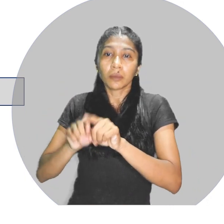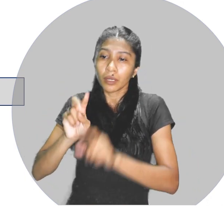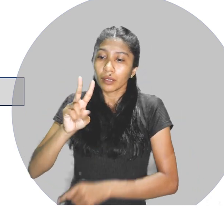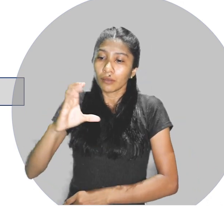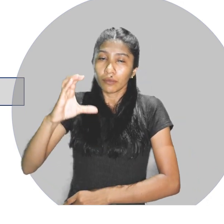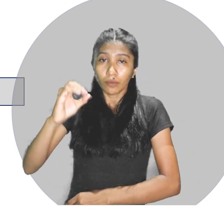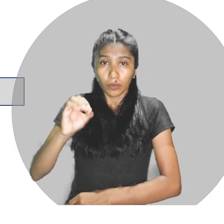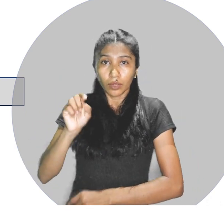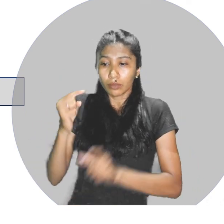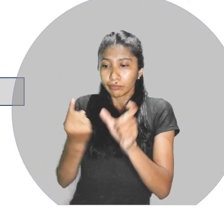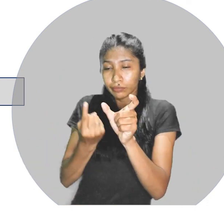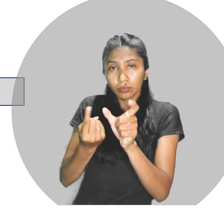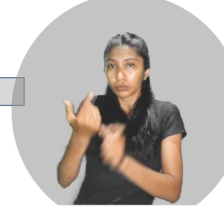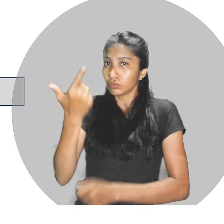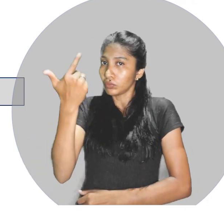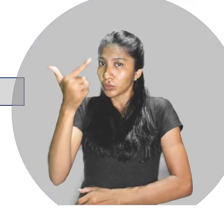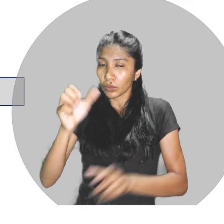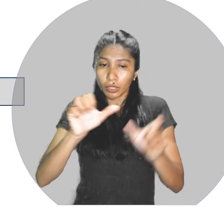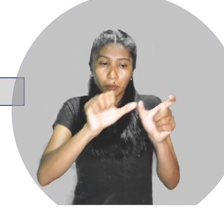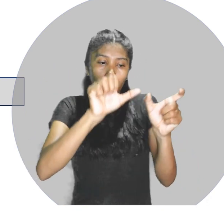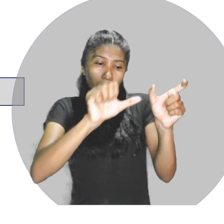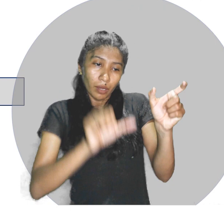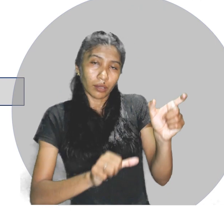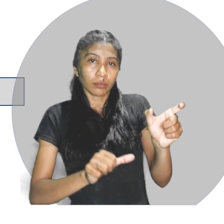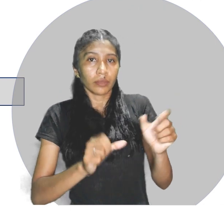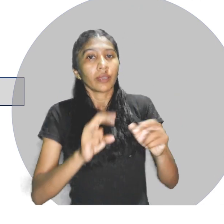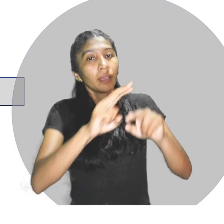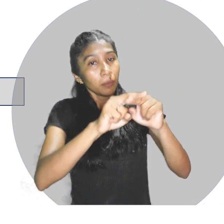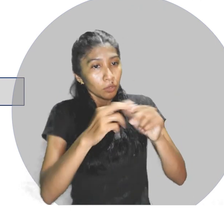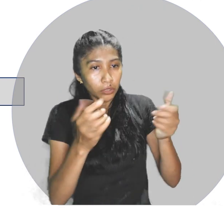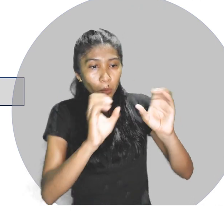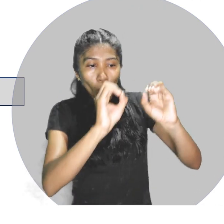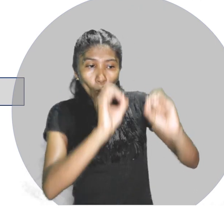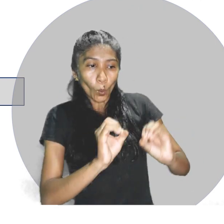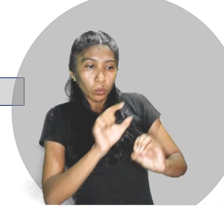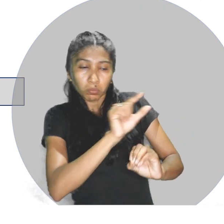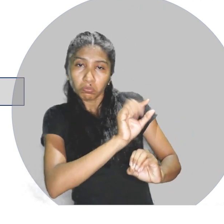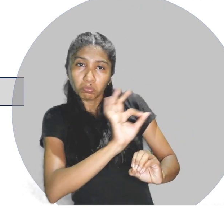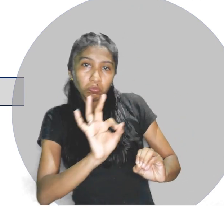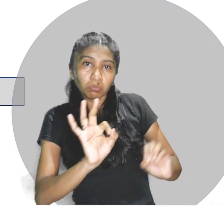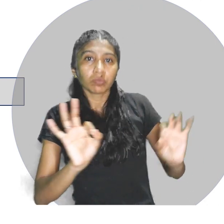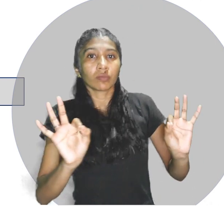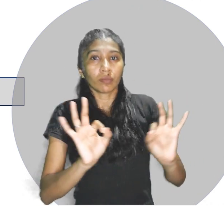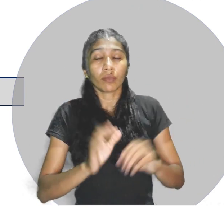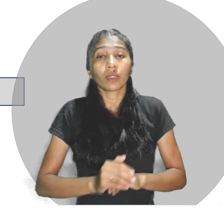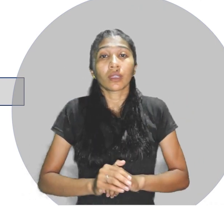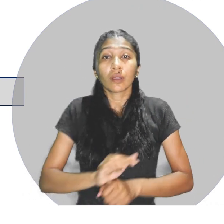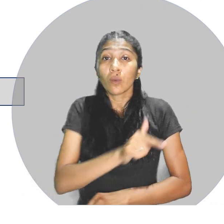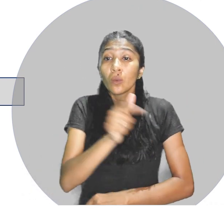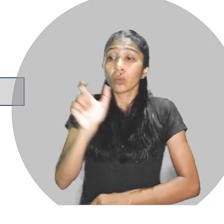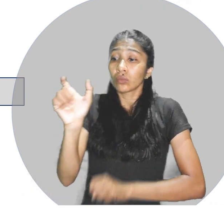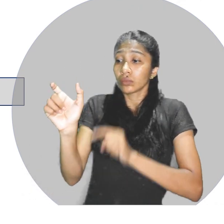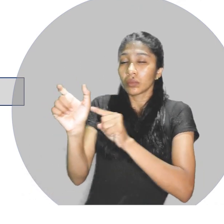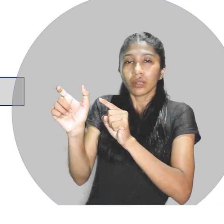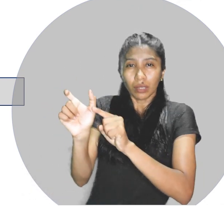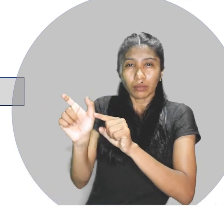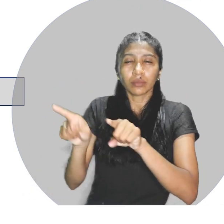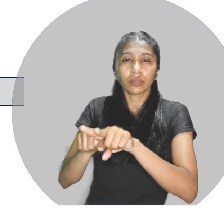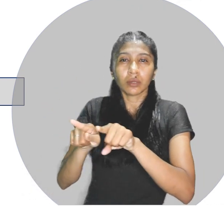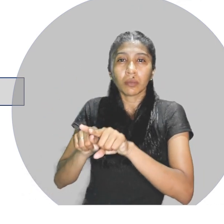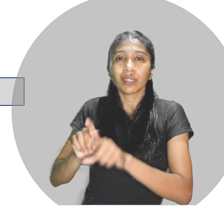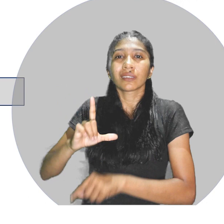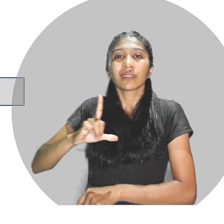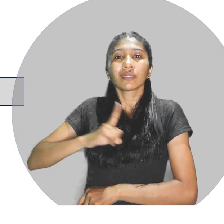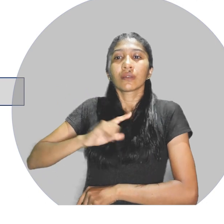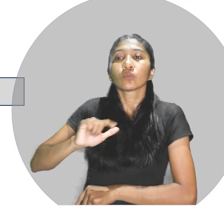vocativo singular não possuem desinência, por isso nós não temos nada aqui em negrito. Uma outra palavra parisilábica terá